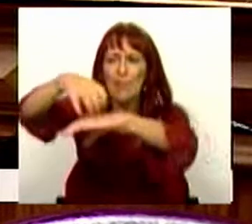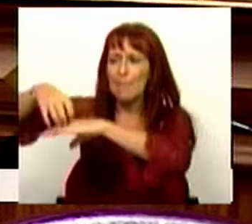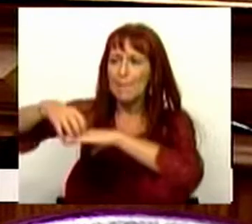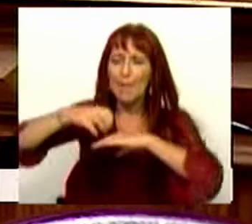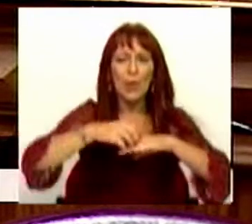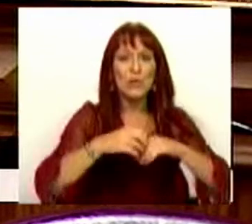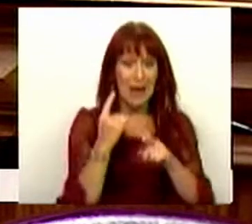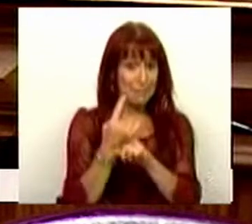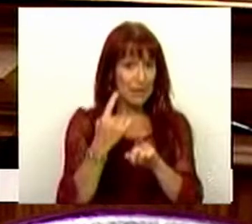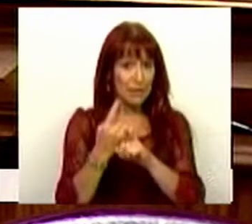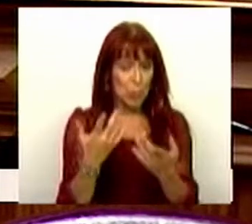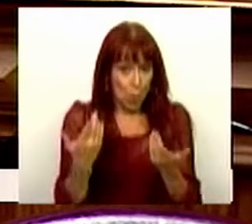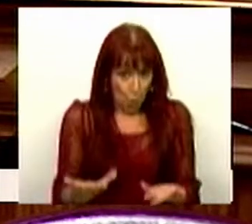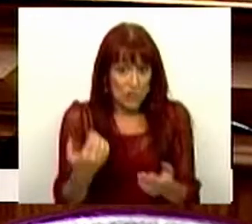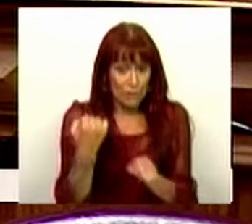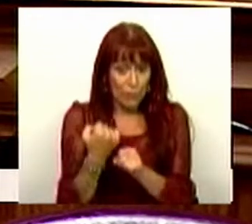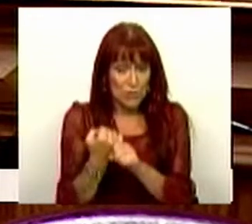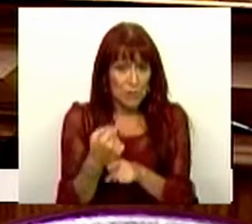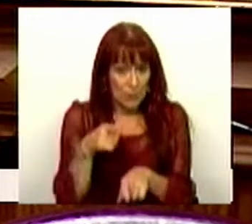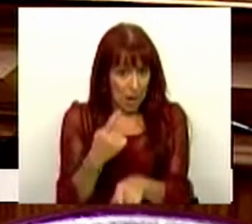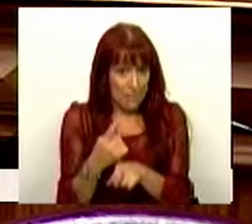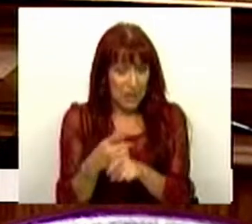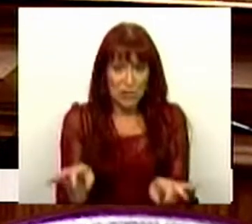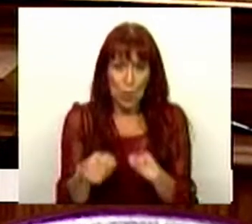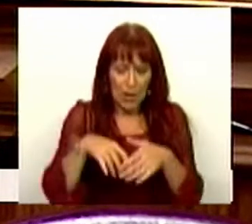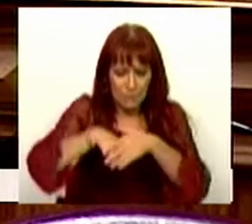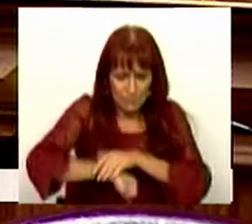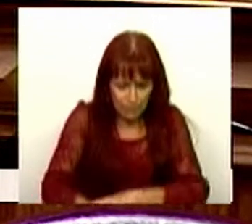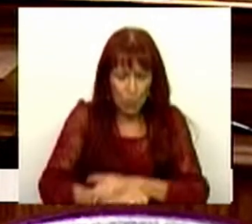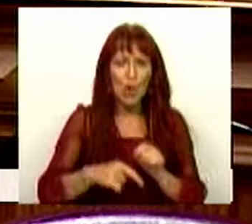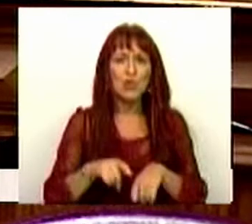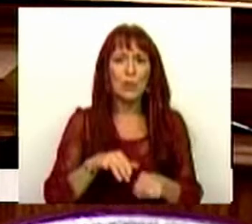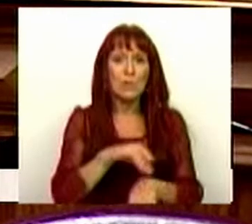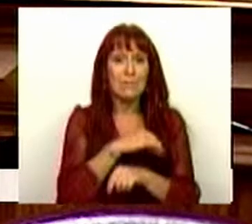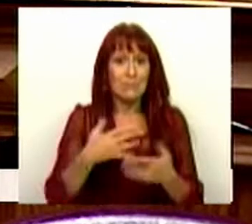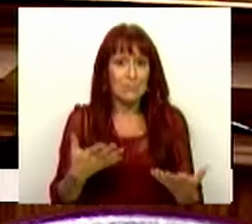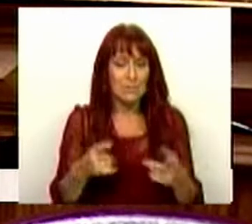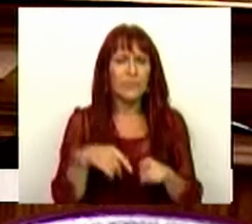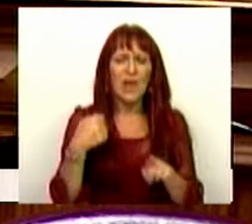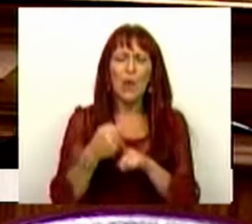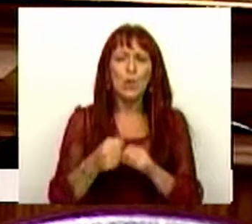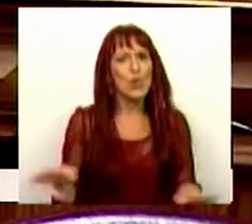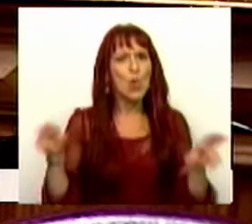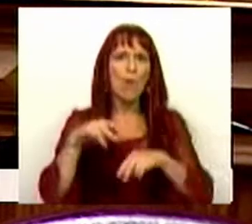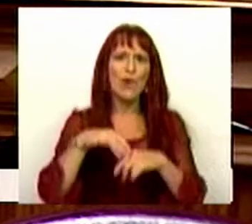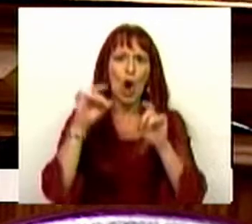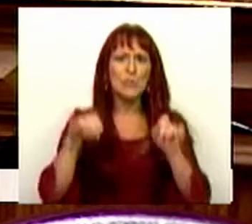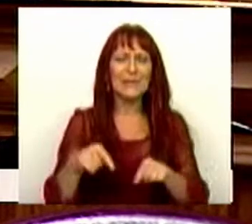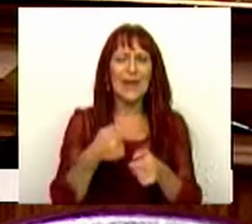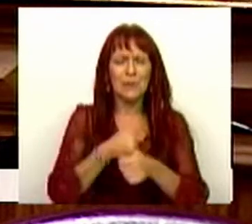instalações, as mesmas onde ainda hoje funcionam serviços, como a maternidade ou as medicinas. A luta por um novo hospital na